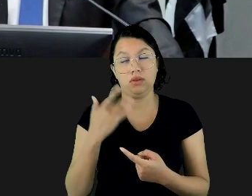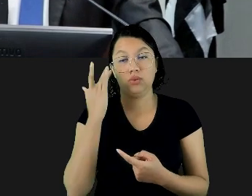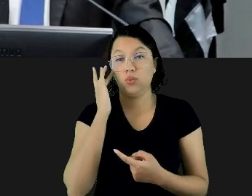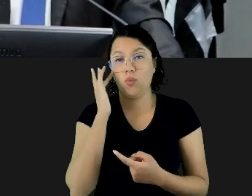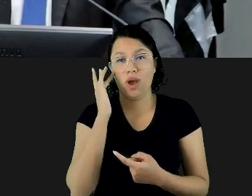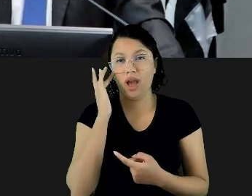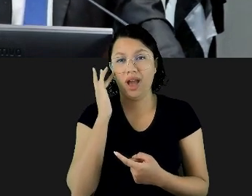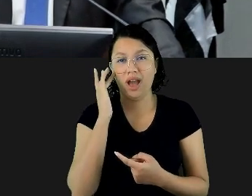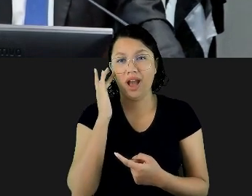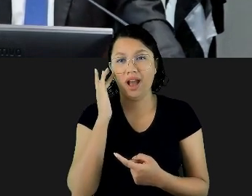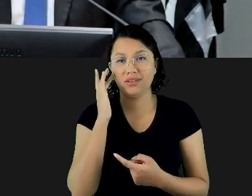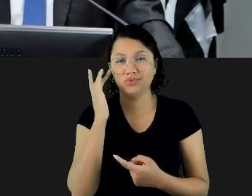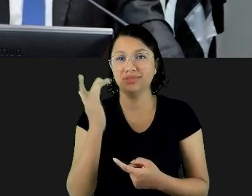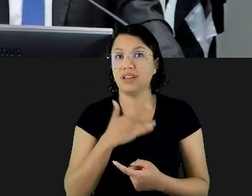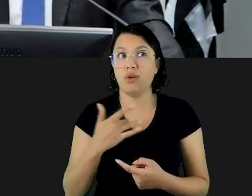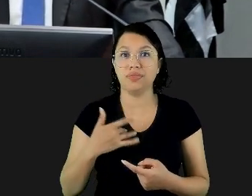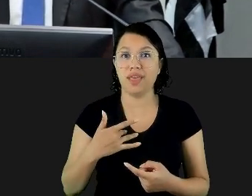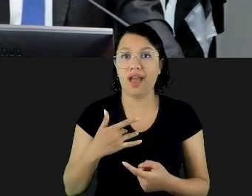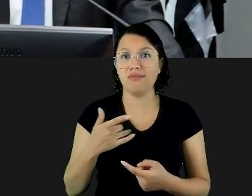gente não ter um equilíbrio,